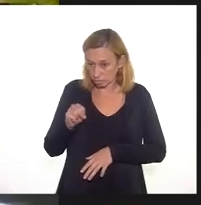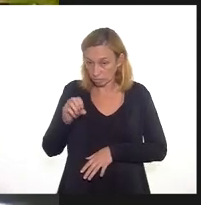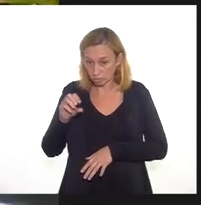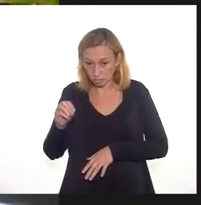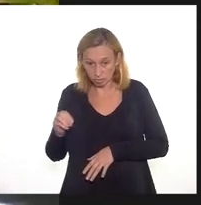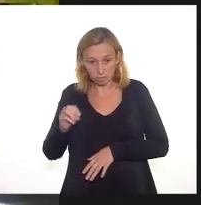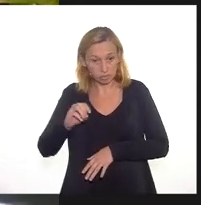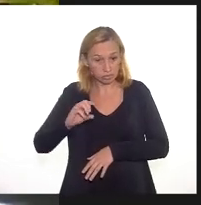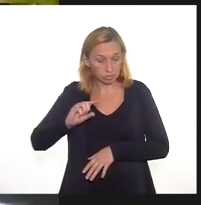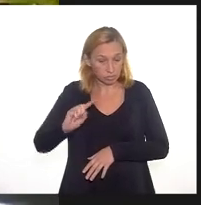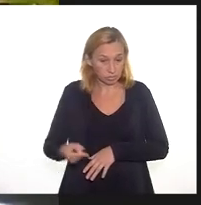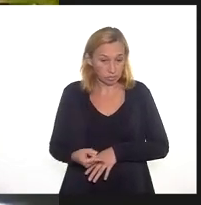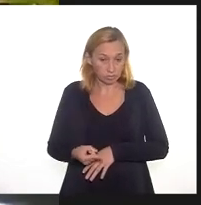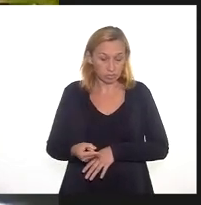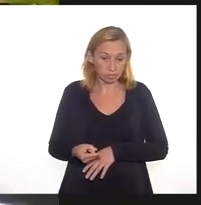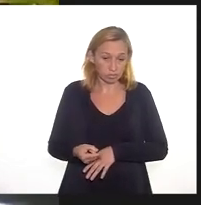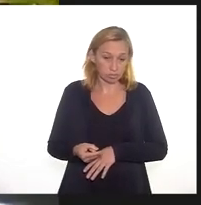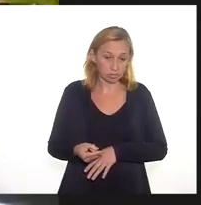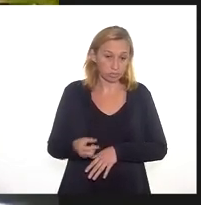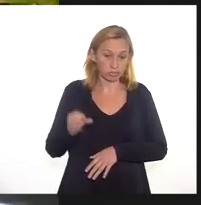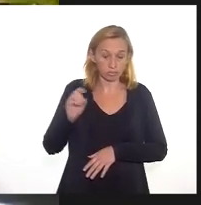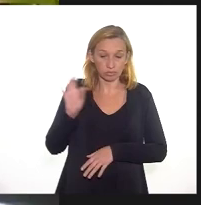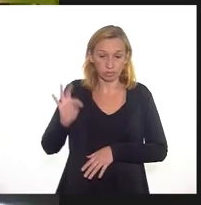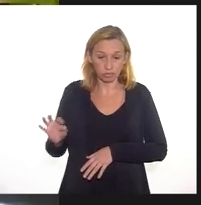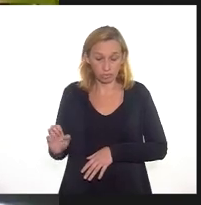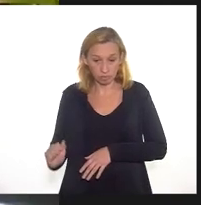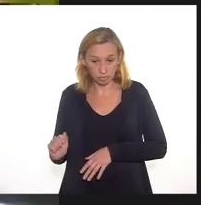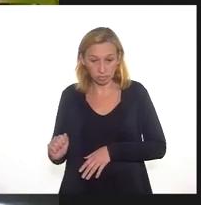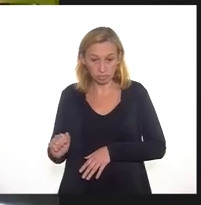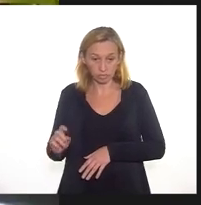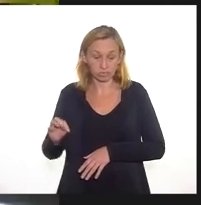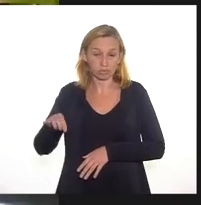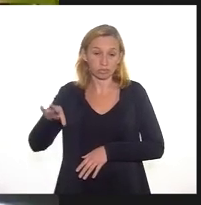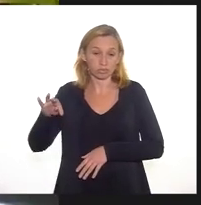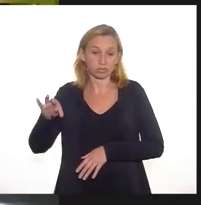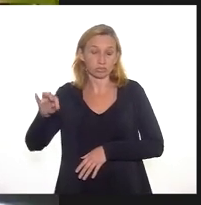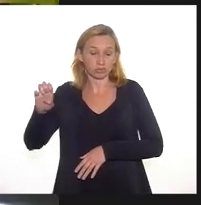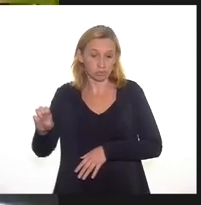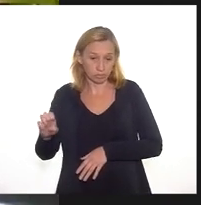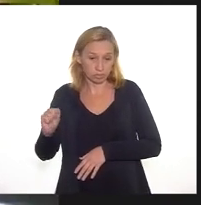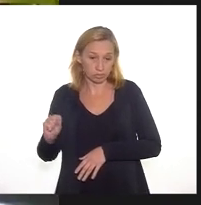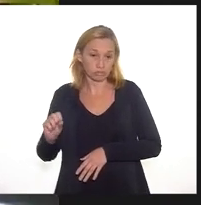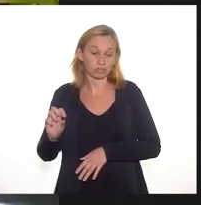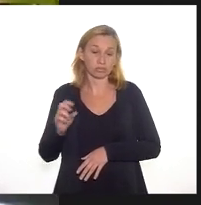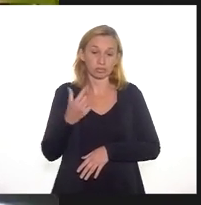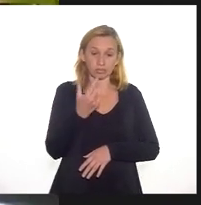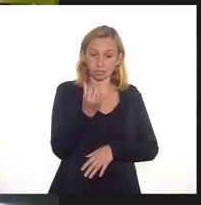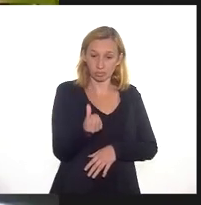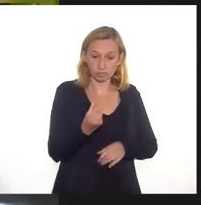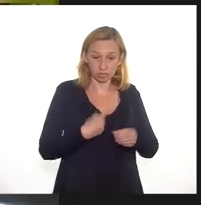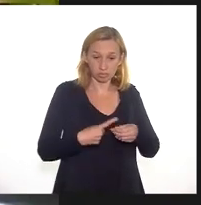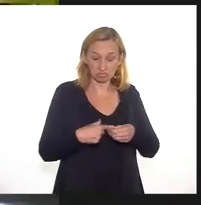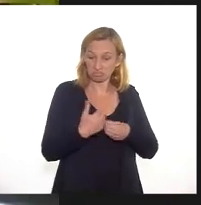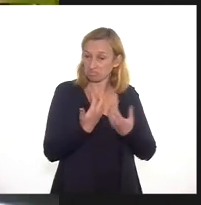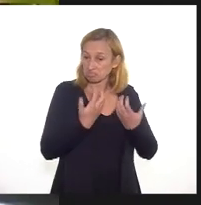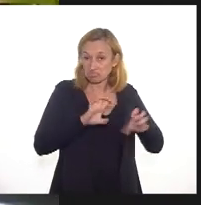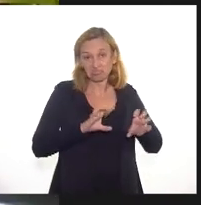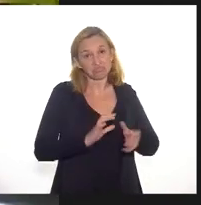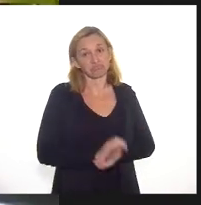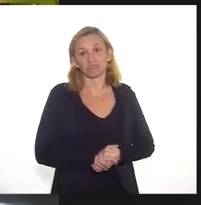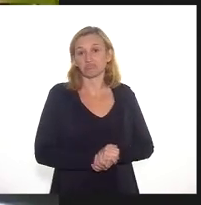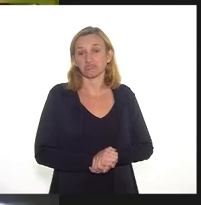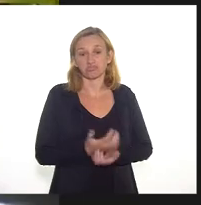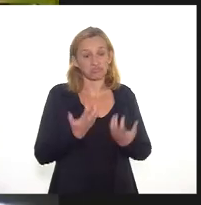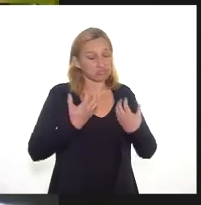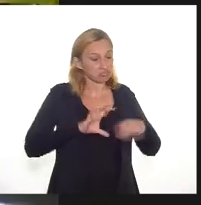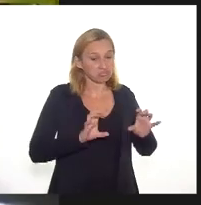milhões, que engloba a Zona Oeste do Rio e 6 municípios, ninguém quis, não